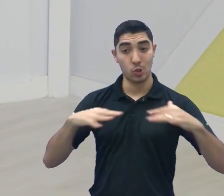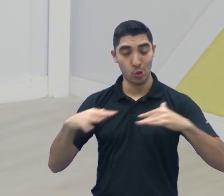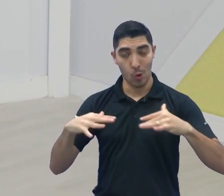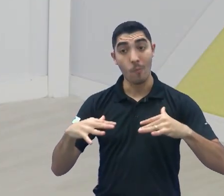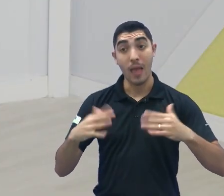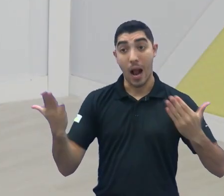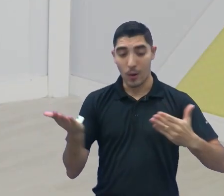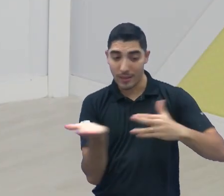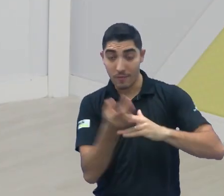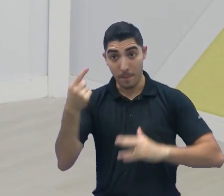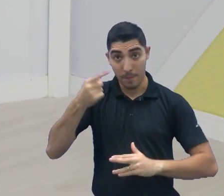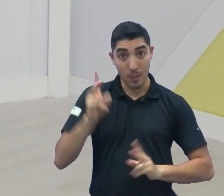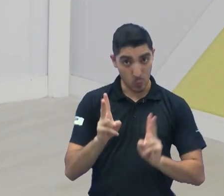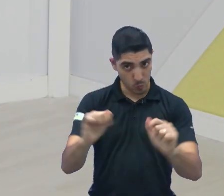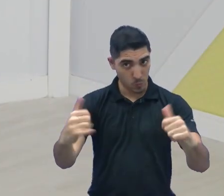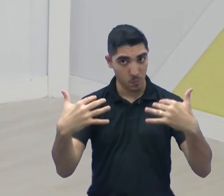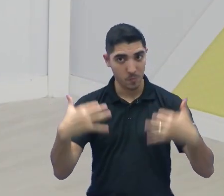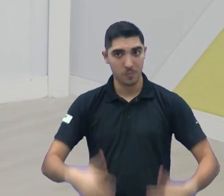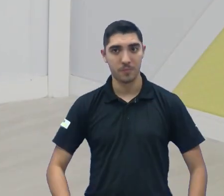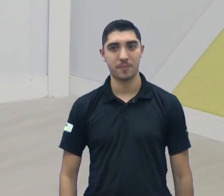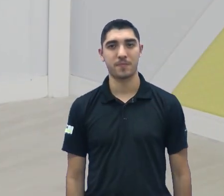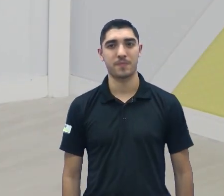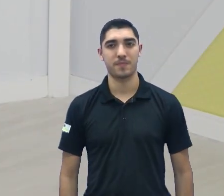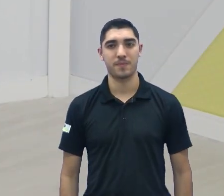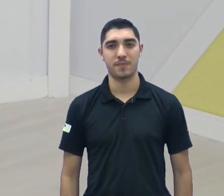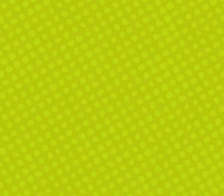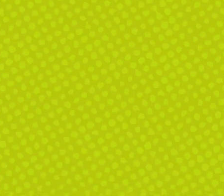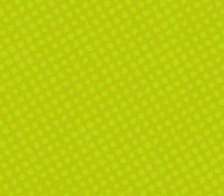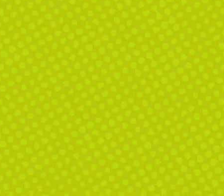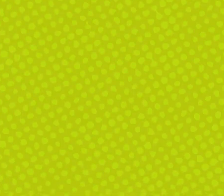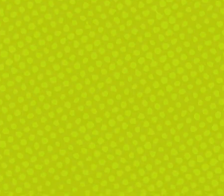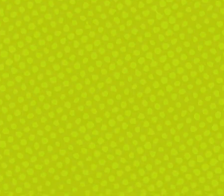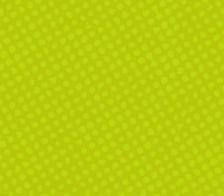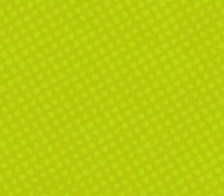do dia. Não sai daí, já voltamos.